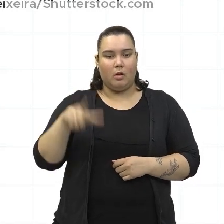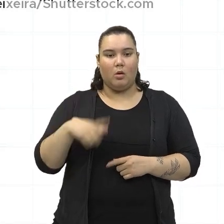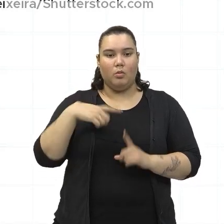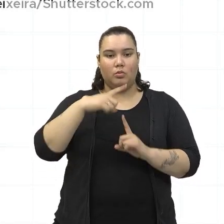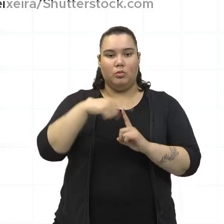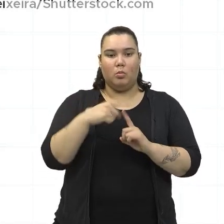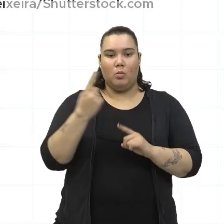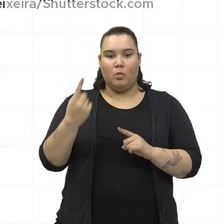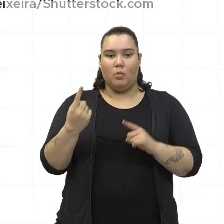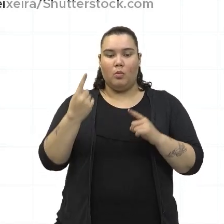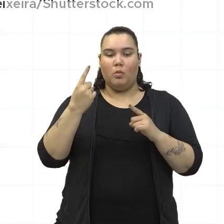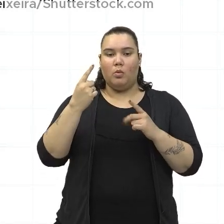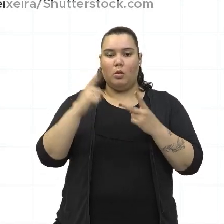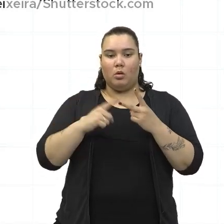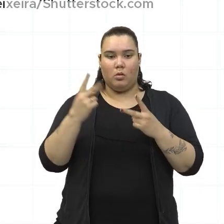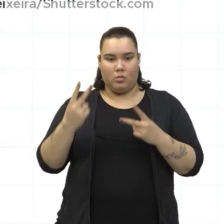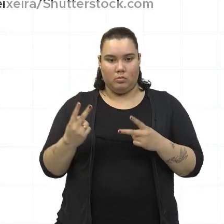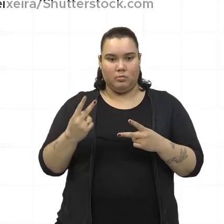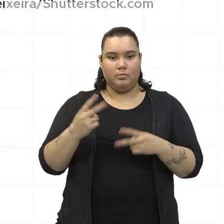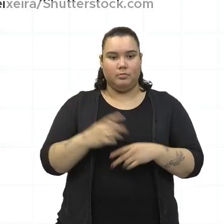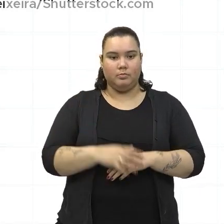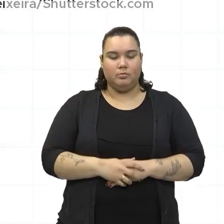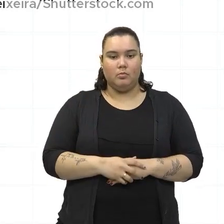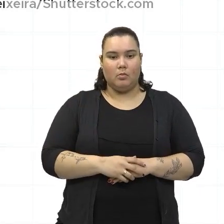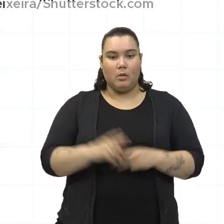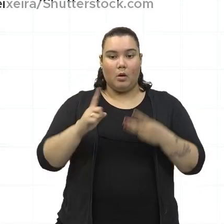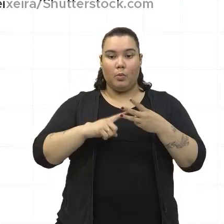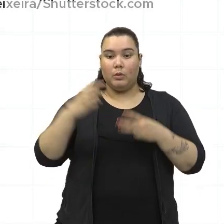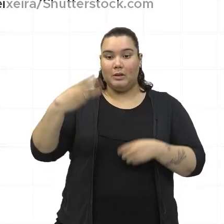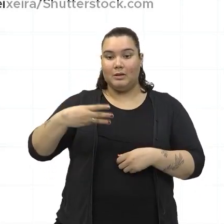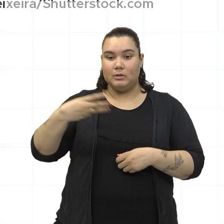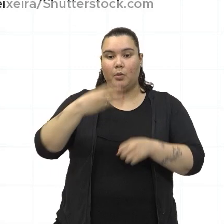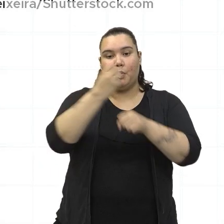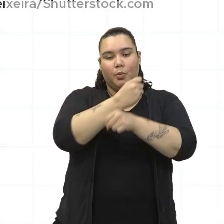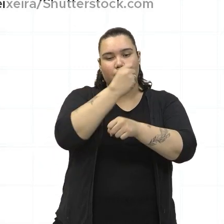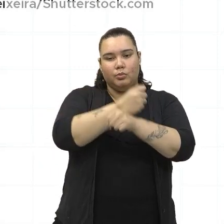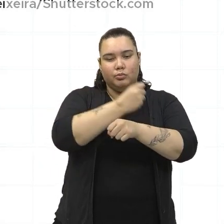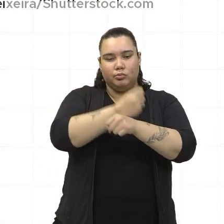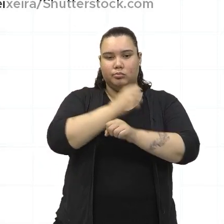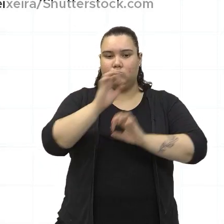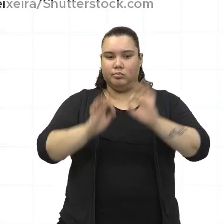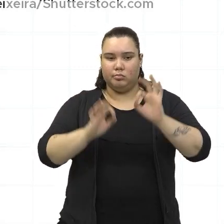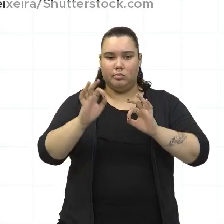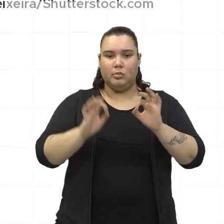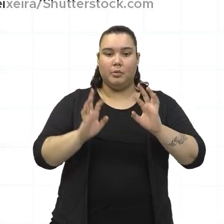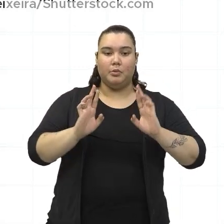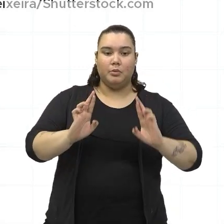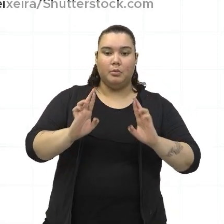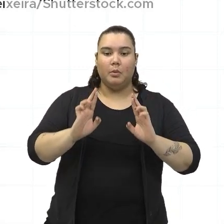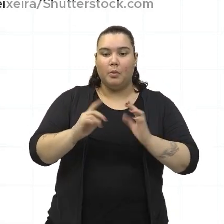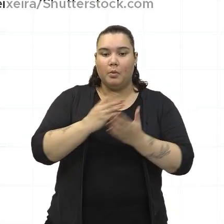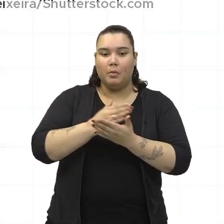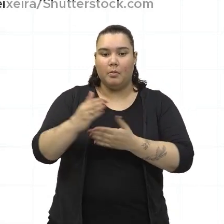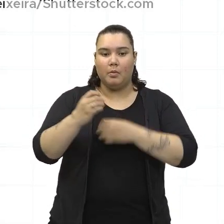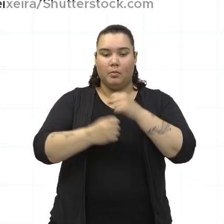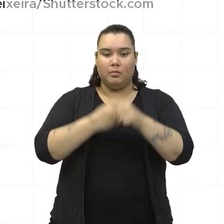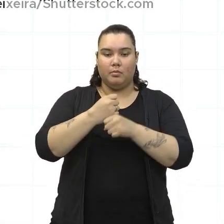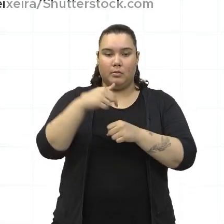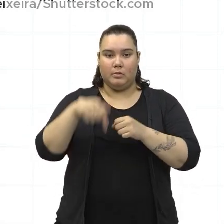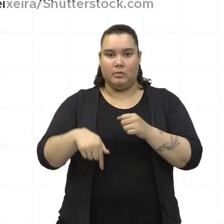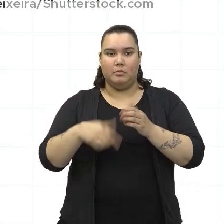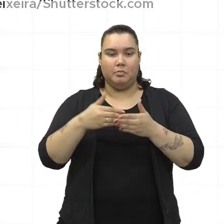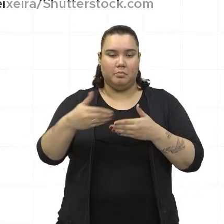2, operando a plena capacidade. Angra 3 ainda está em fase de construção, né, e o esperado é que inicie as atividades ainda